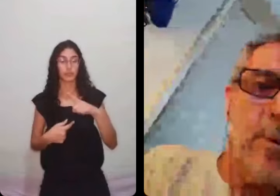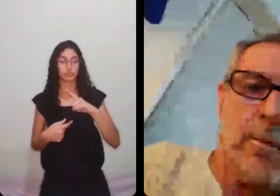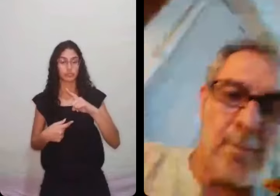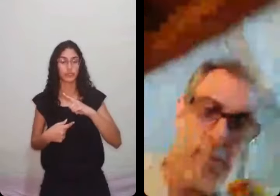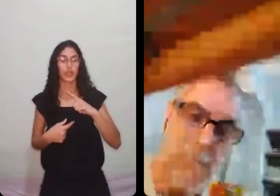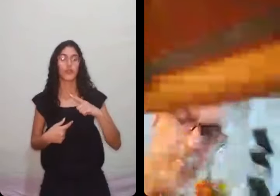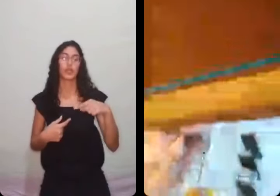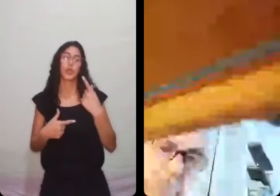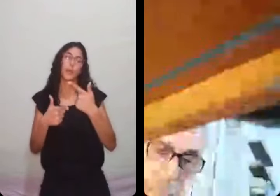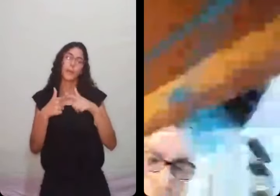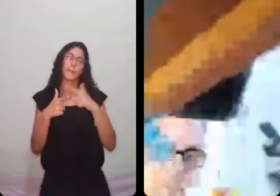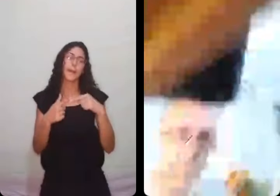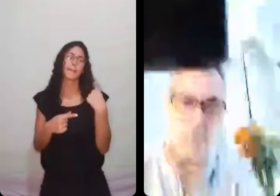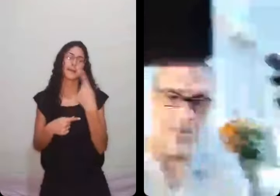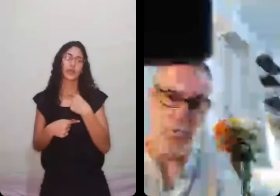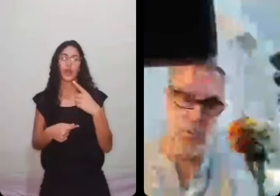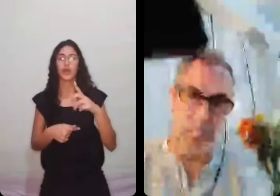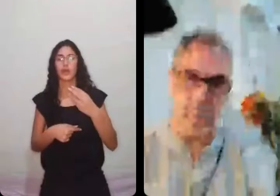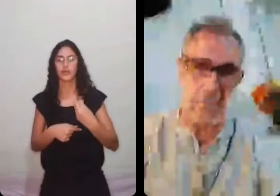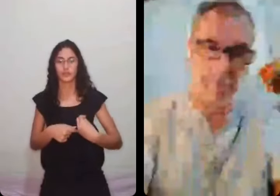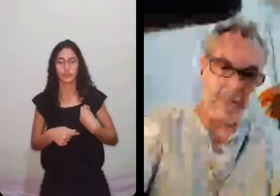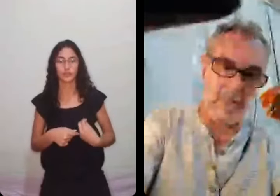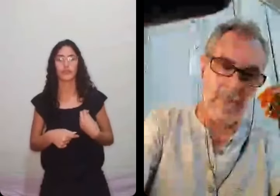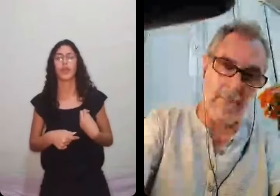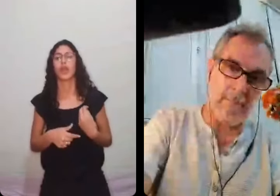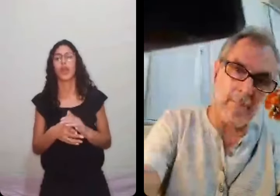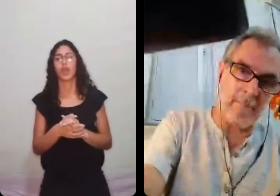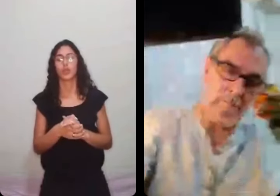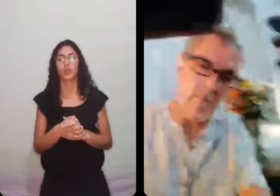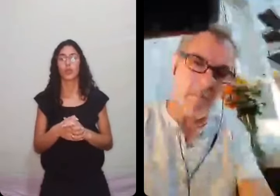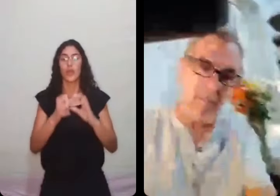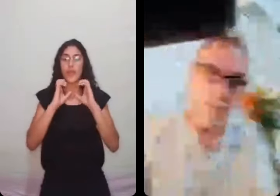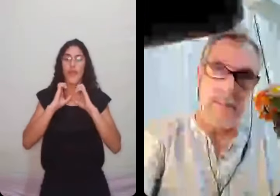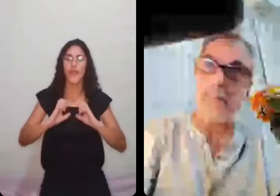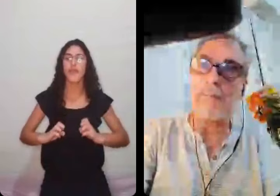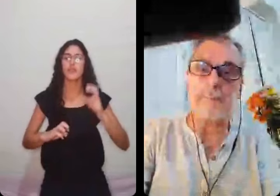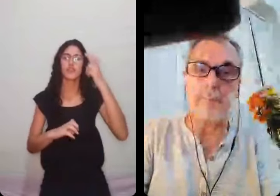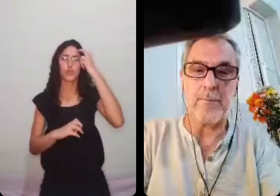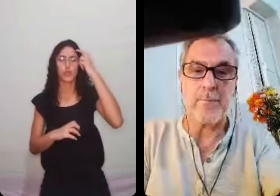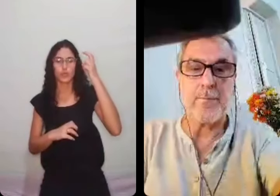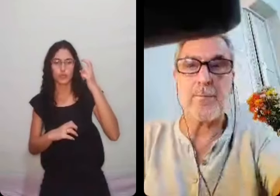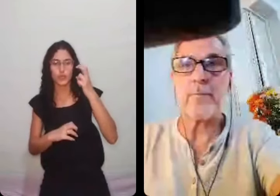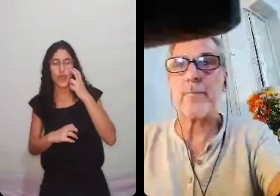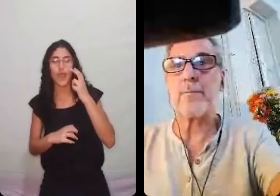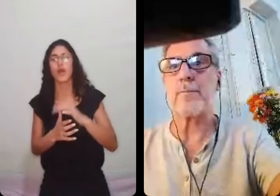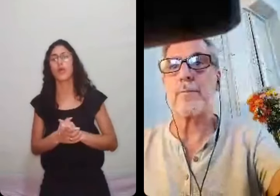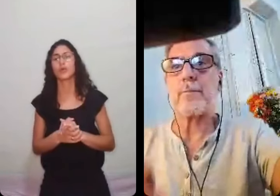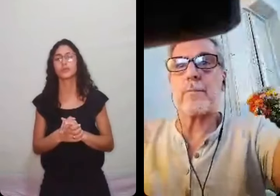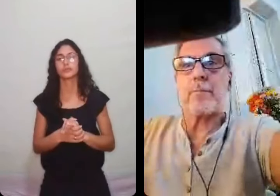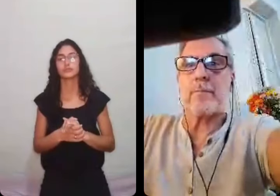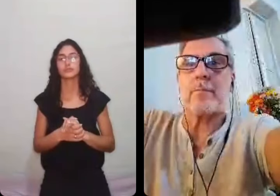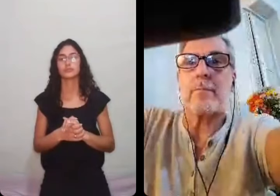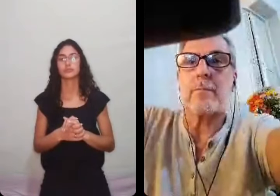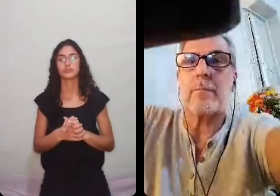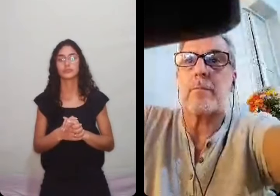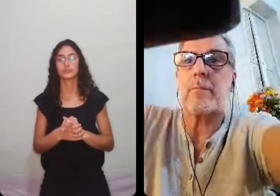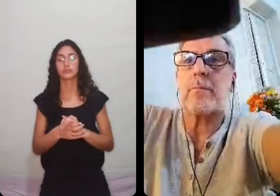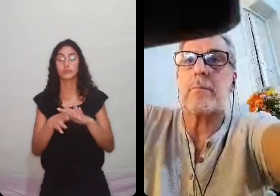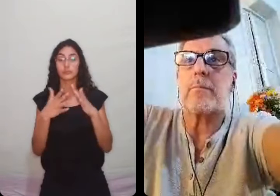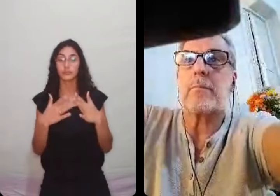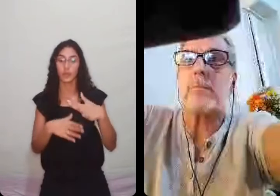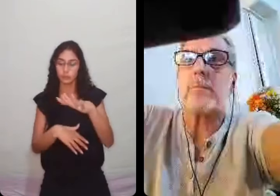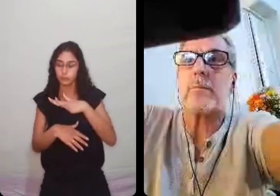vivendo, tanto ético, cultural, moral e ambiental, né?